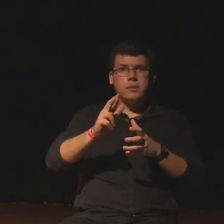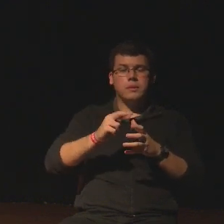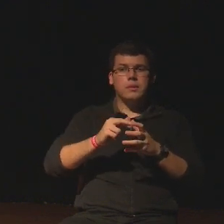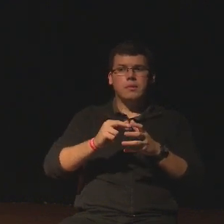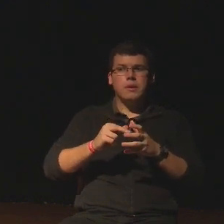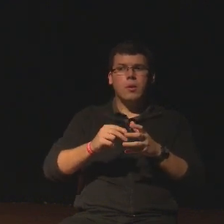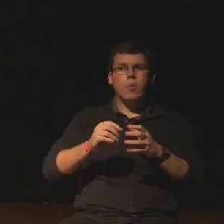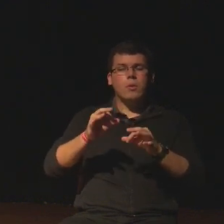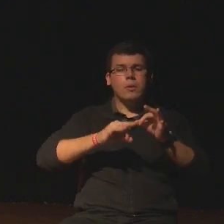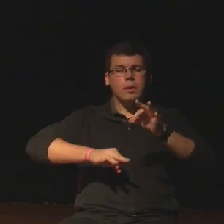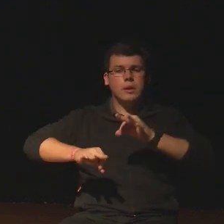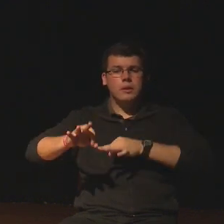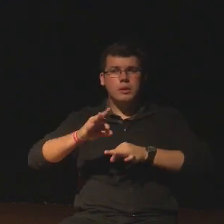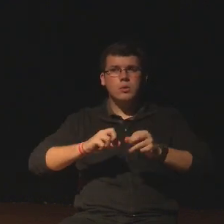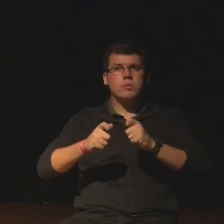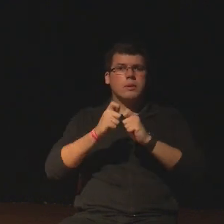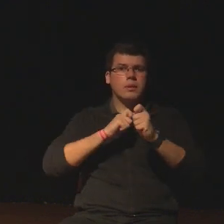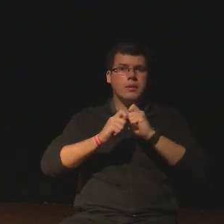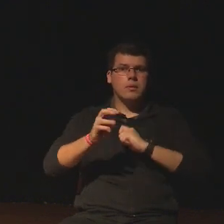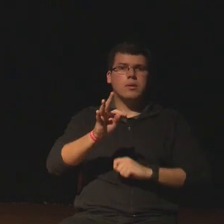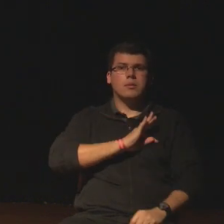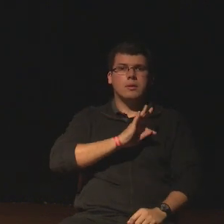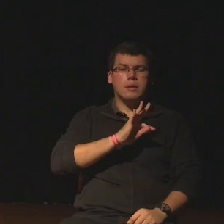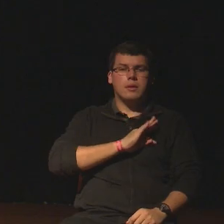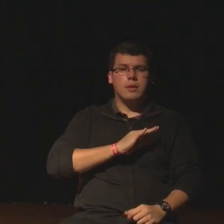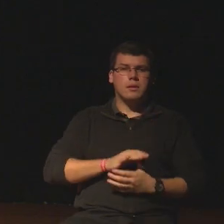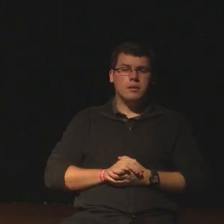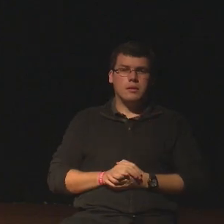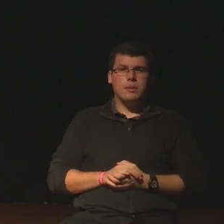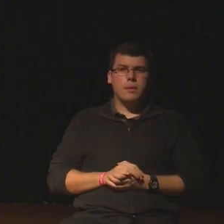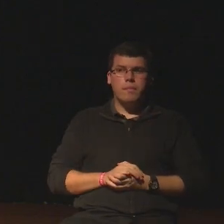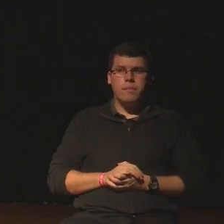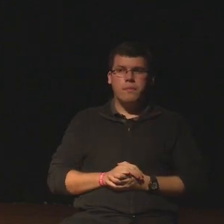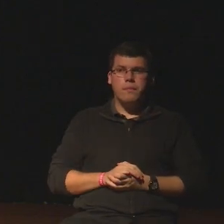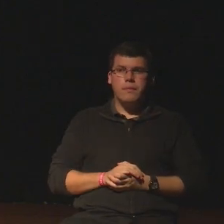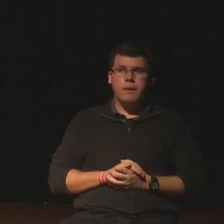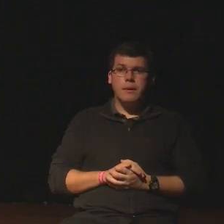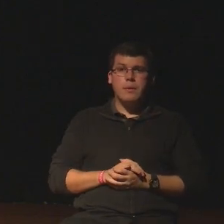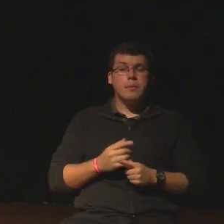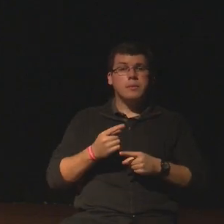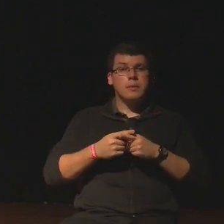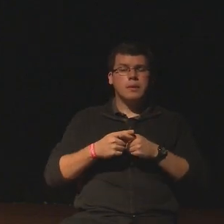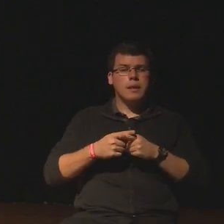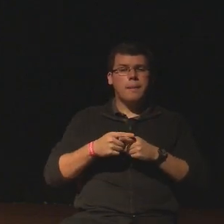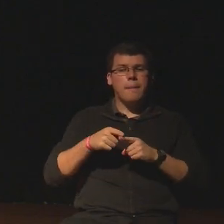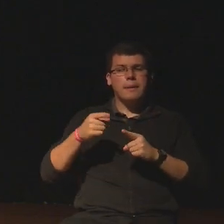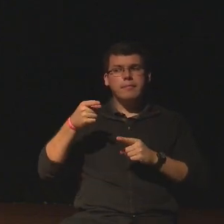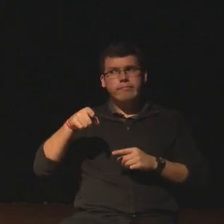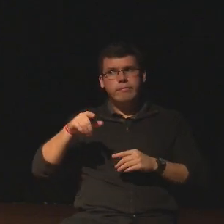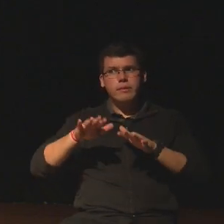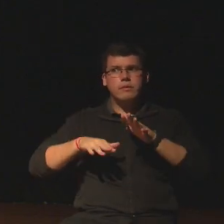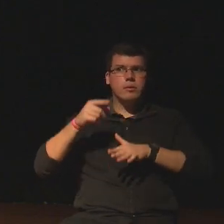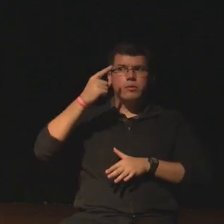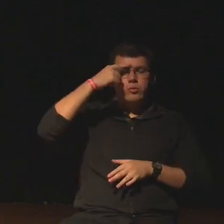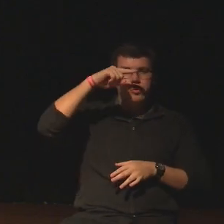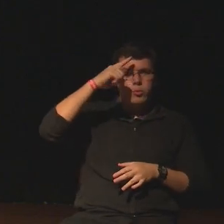na mesa, para se alinhar com relação aos questionamentos e a como melhorar esse